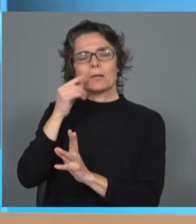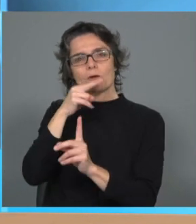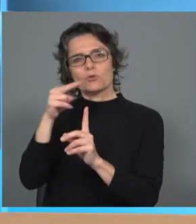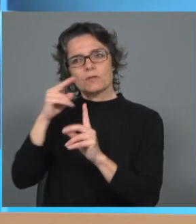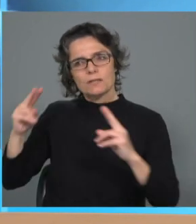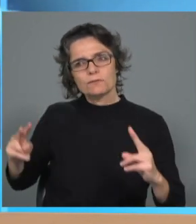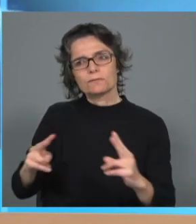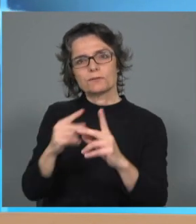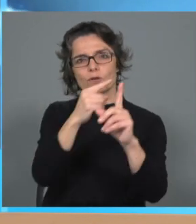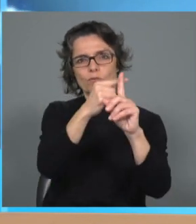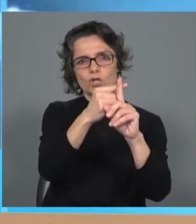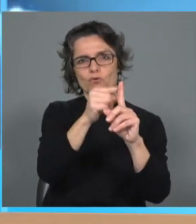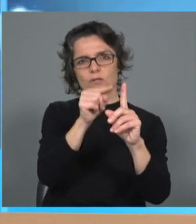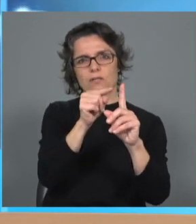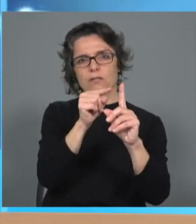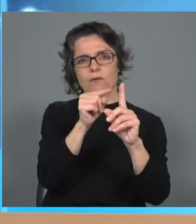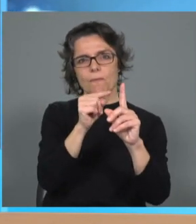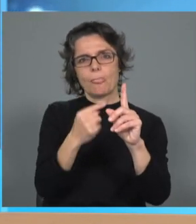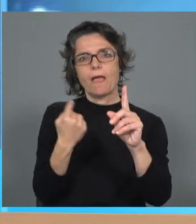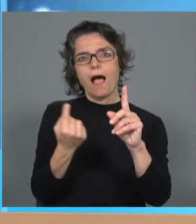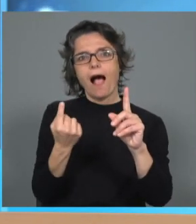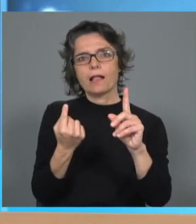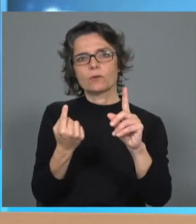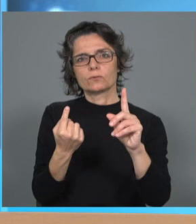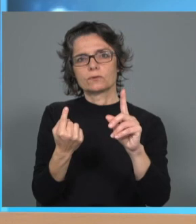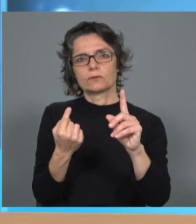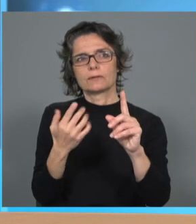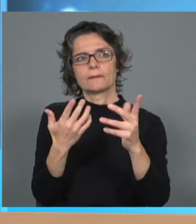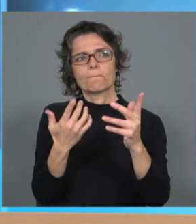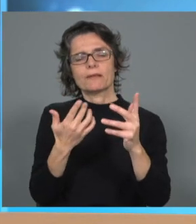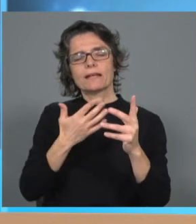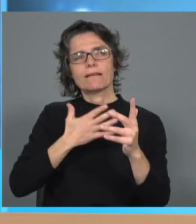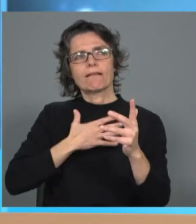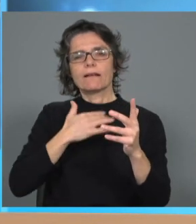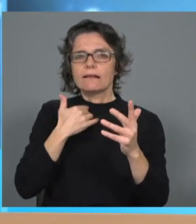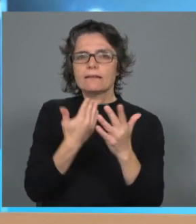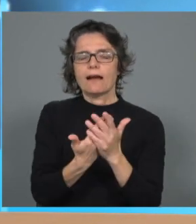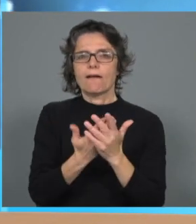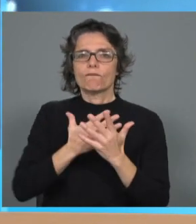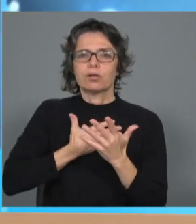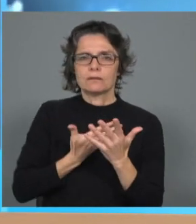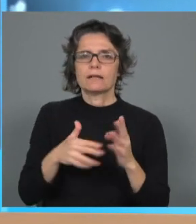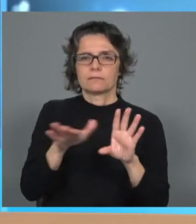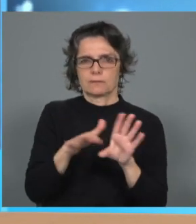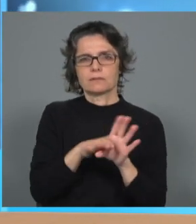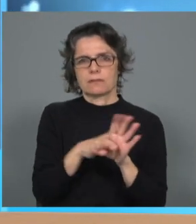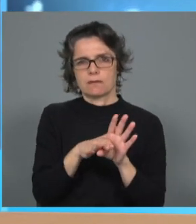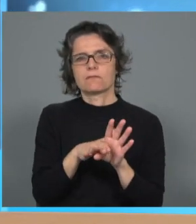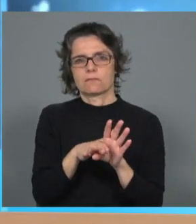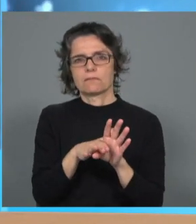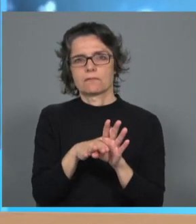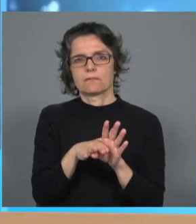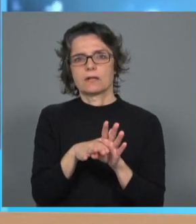com a cruz, com um verdadeiro motivo de dinâmica que se instalou. E a